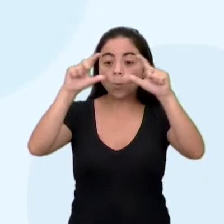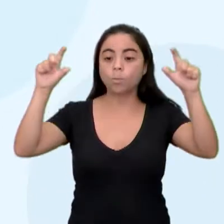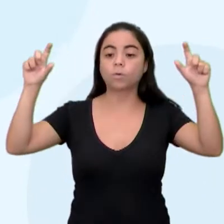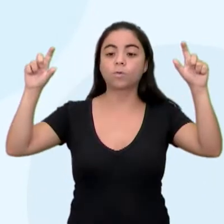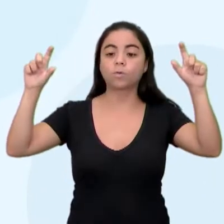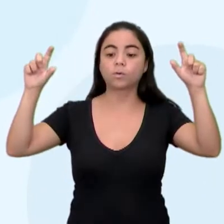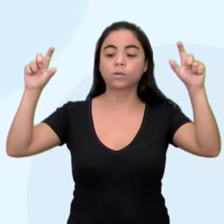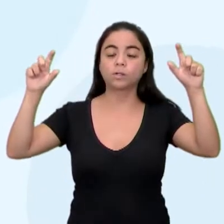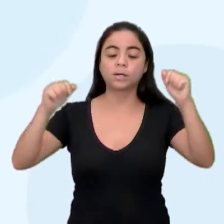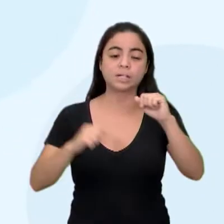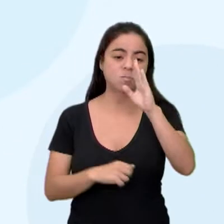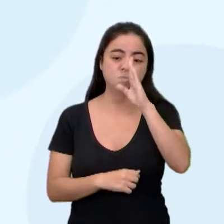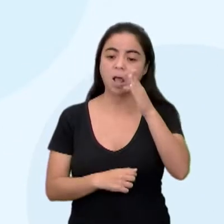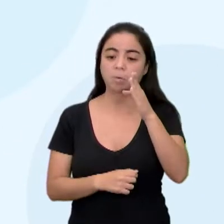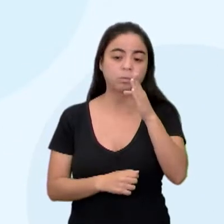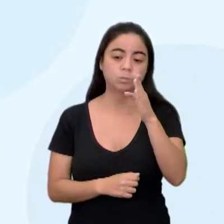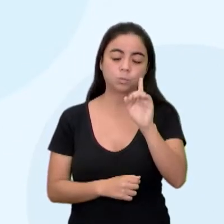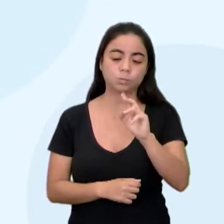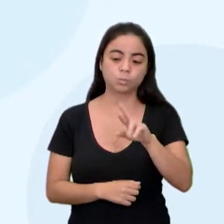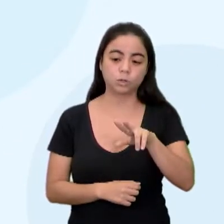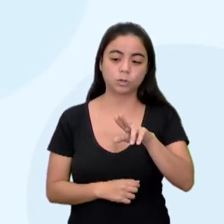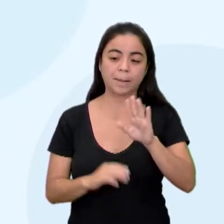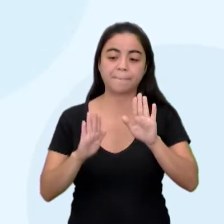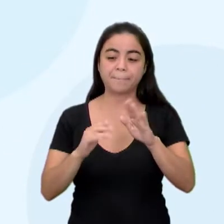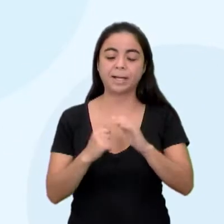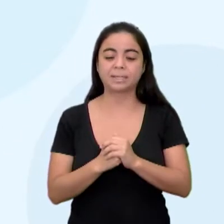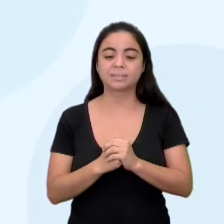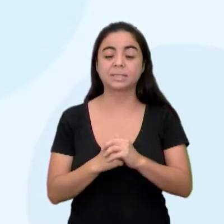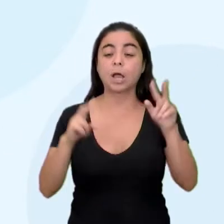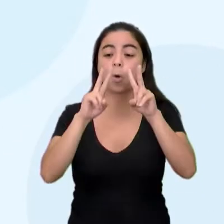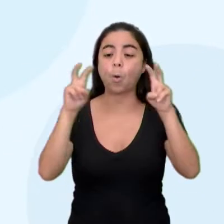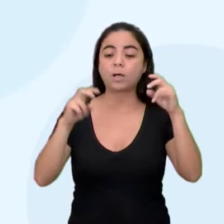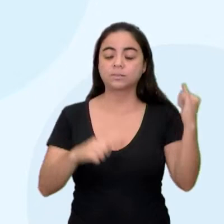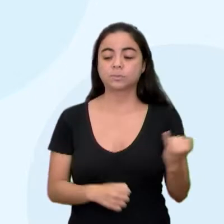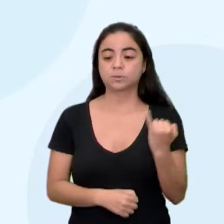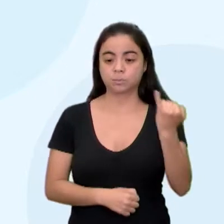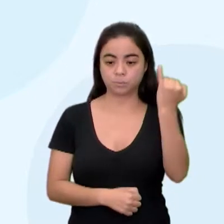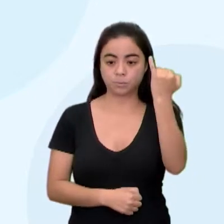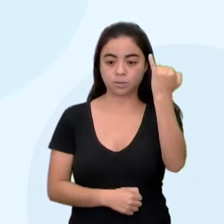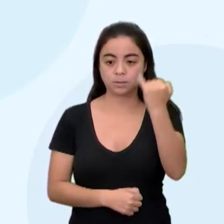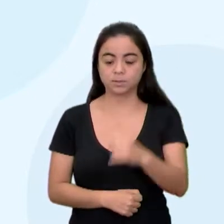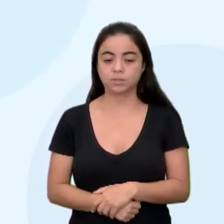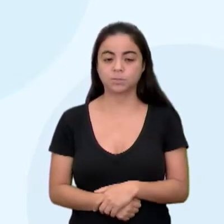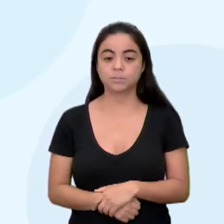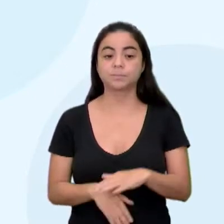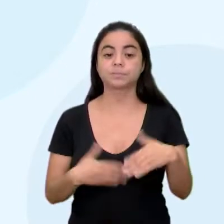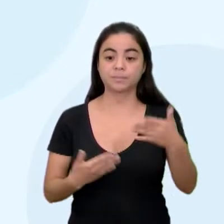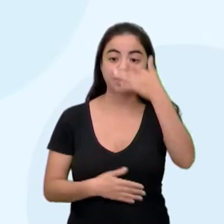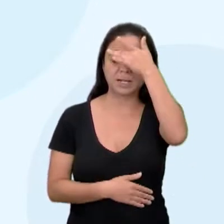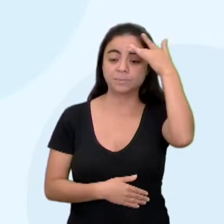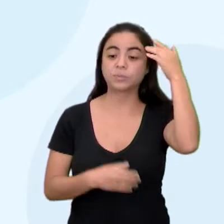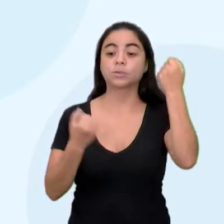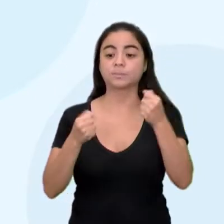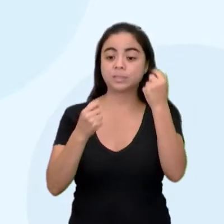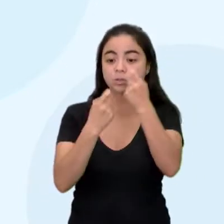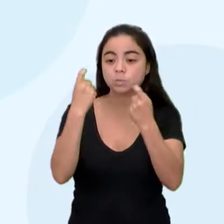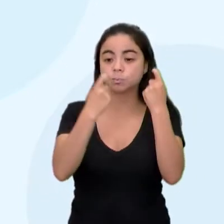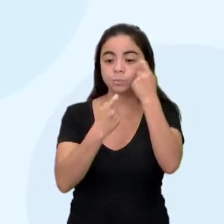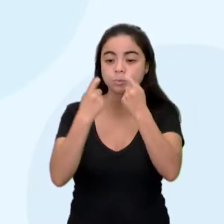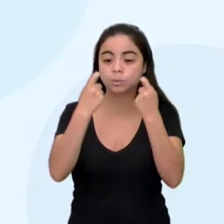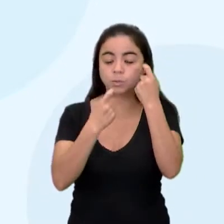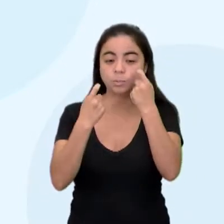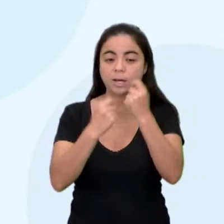das principais jornais e dos blogs, mas que é um assunto super importante, né? As pessoas têm se preocupado hoje sobre a questão das